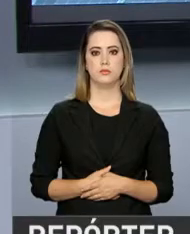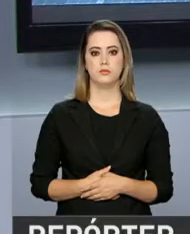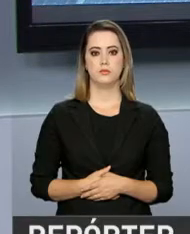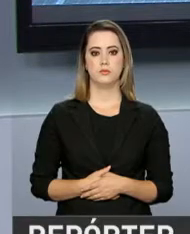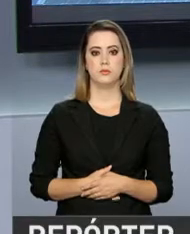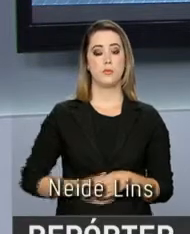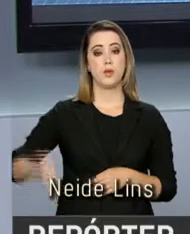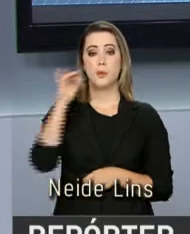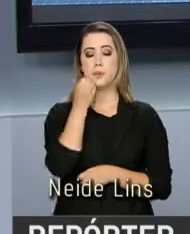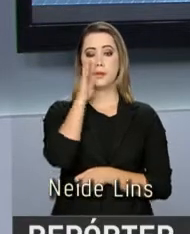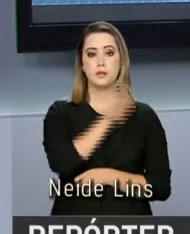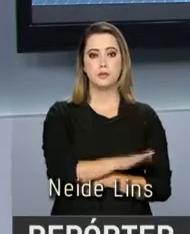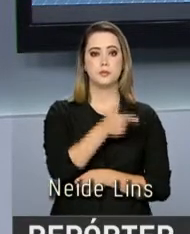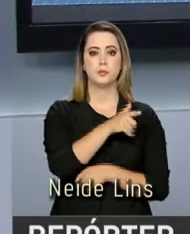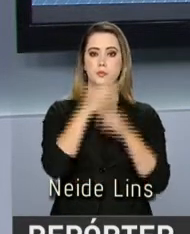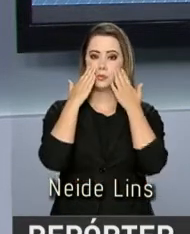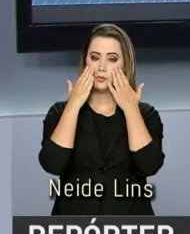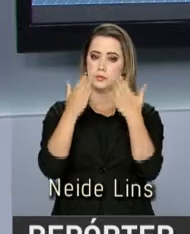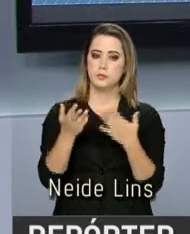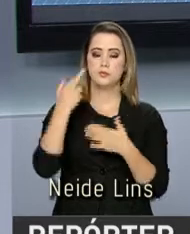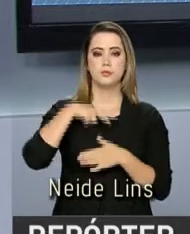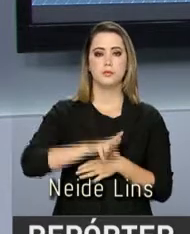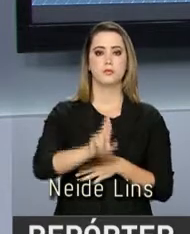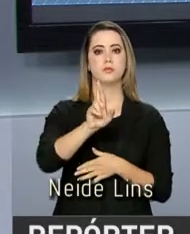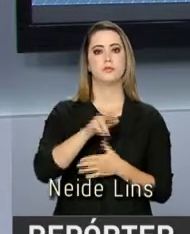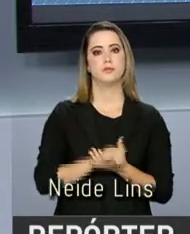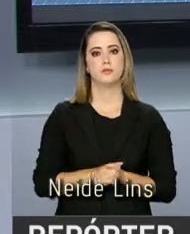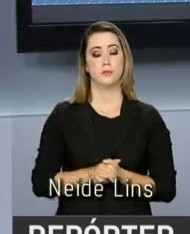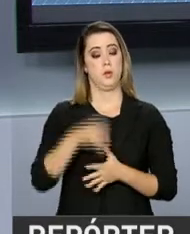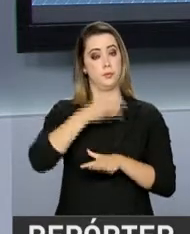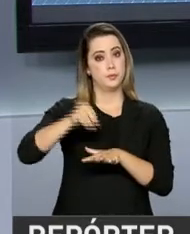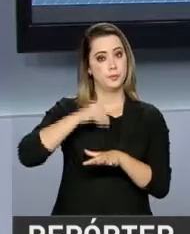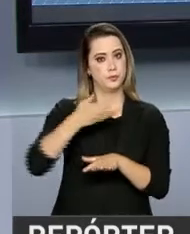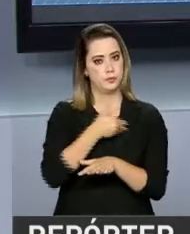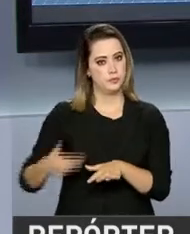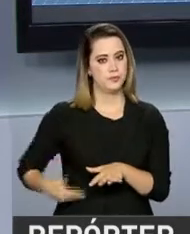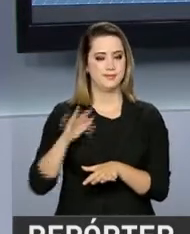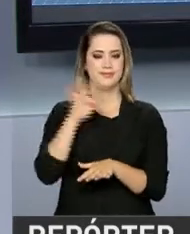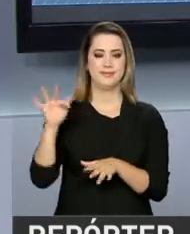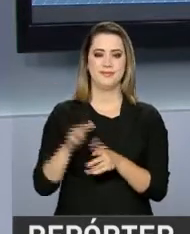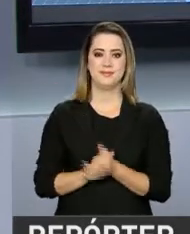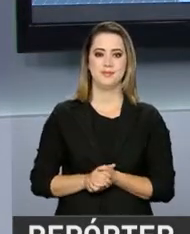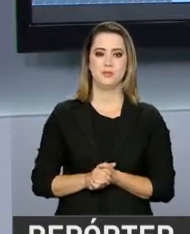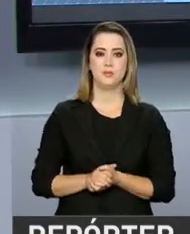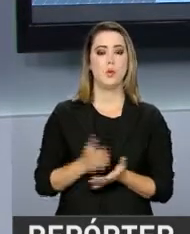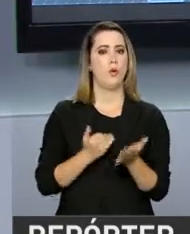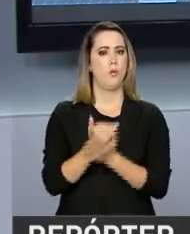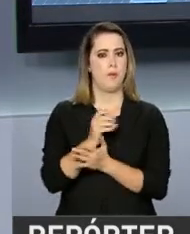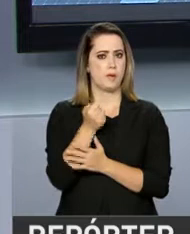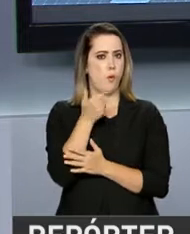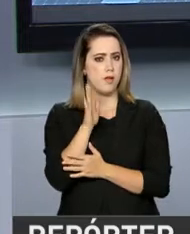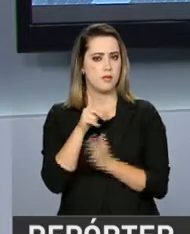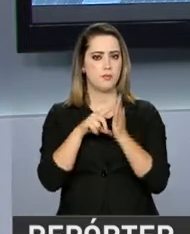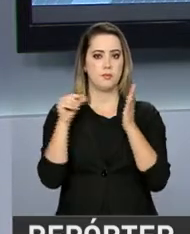olá boa tarde e começa agora mais uma edição do repórter nbr e as notícias do governo federal começa daqui a